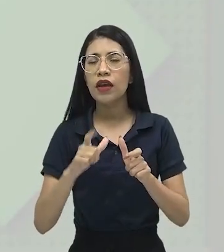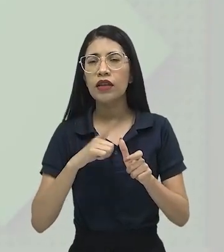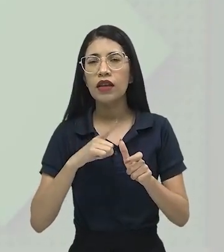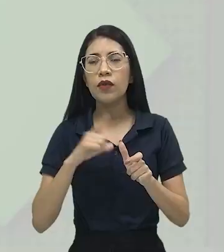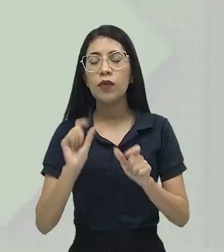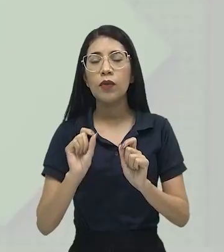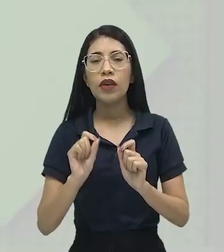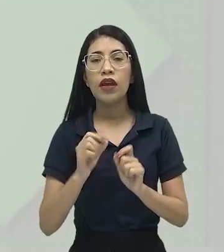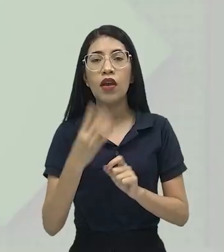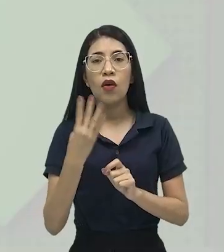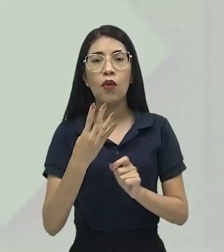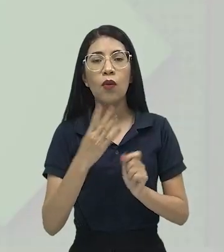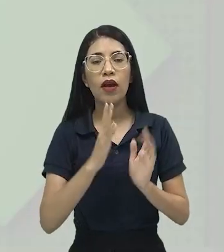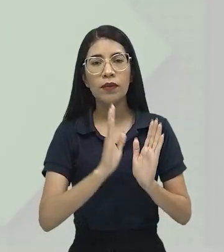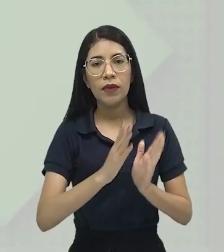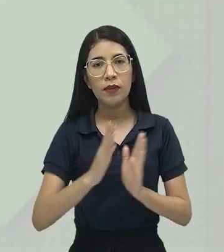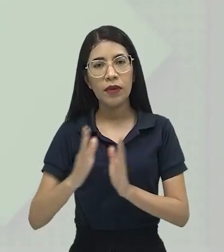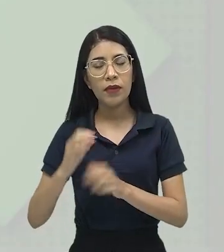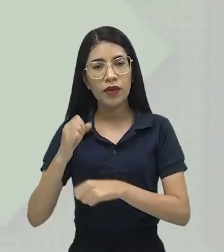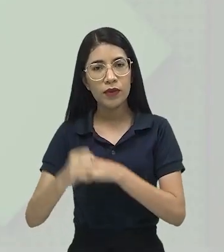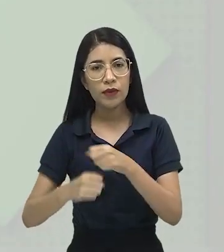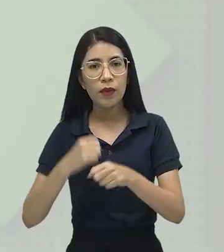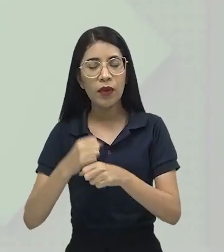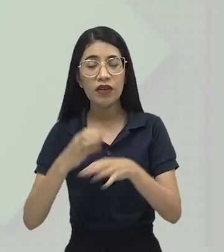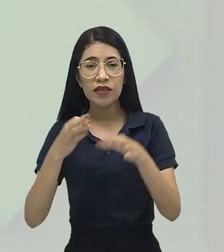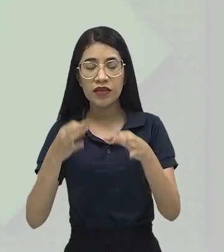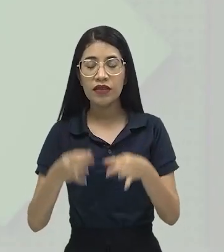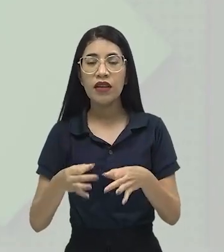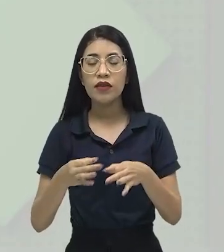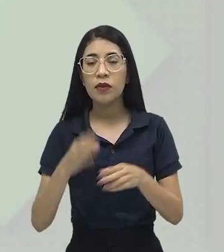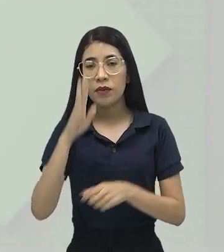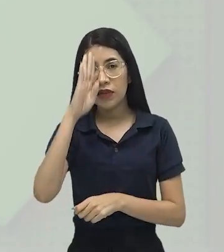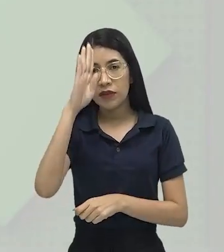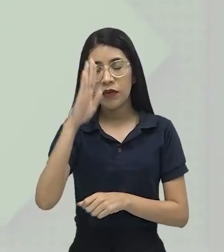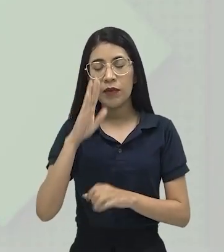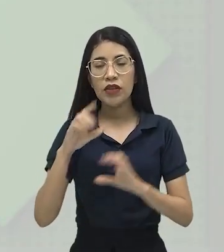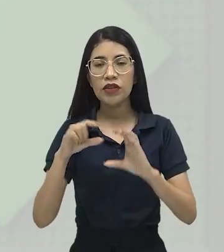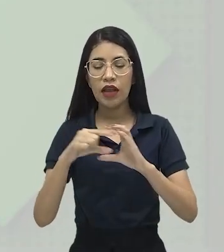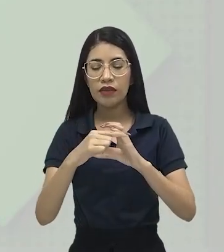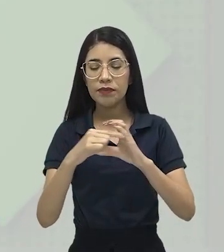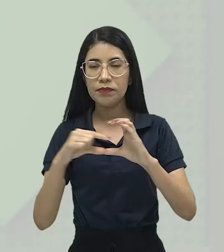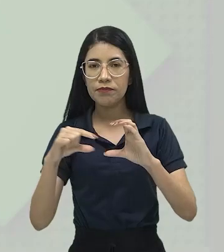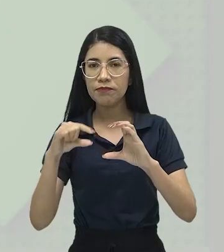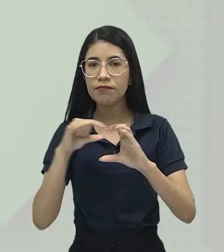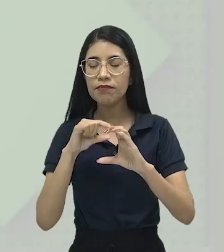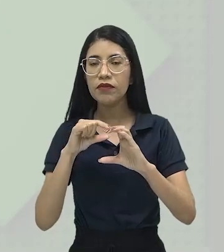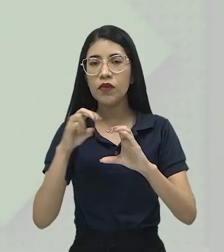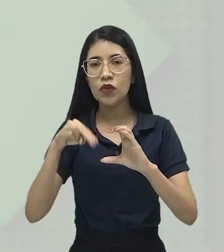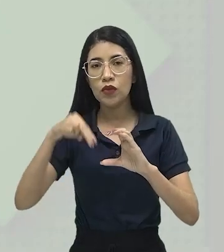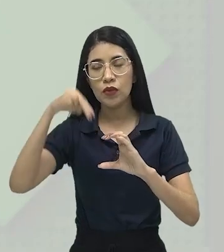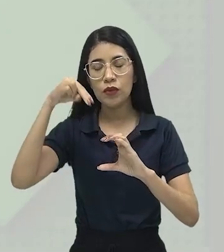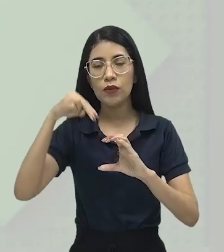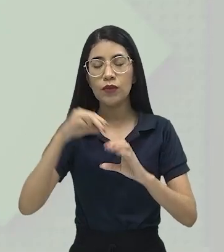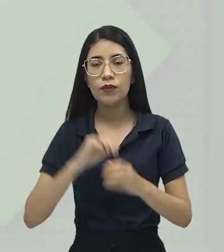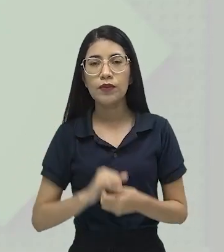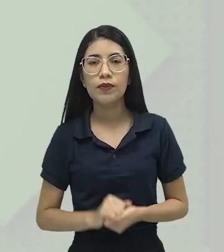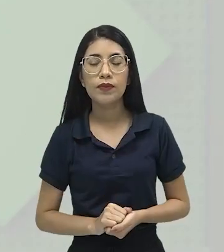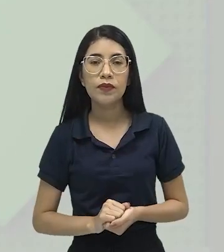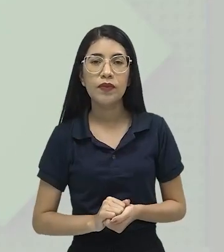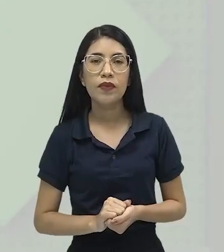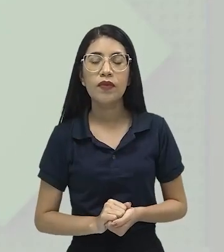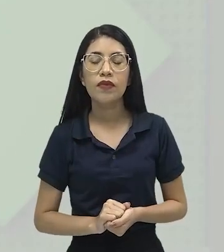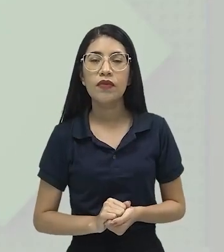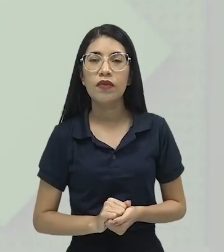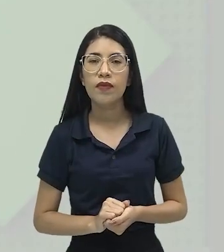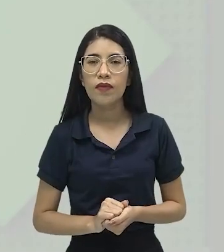4 estações bem definidas, né? Principalmente naquela zona temperada norte, né? Então, nós